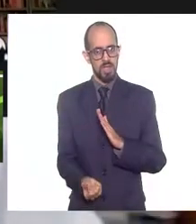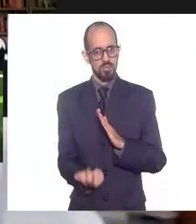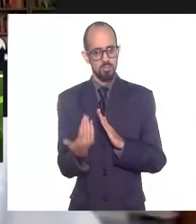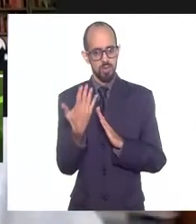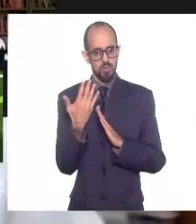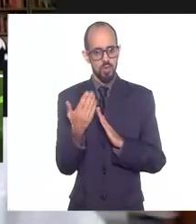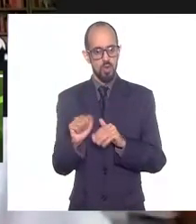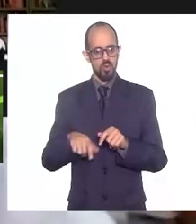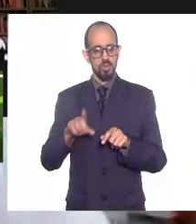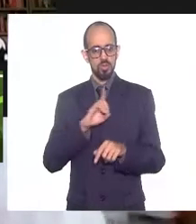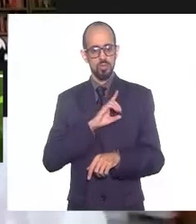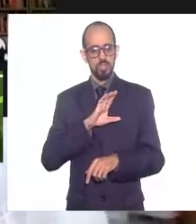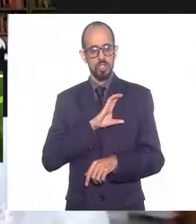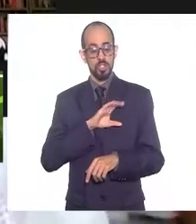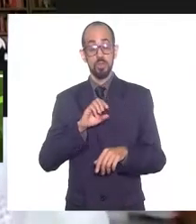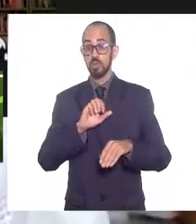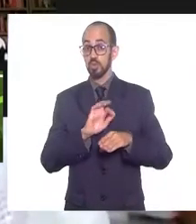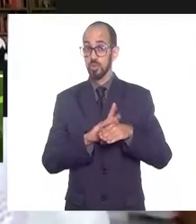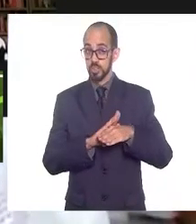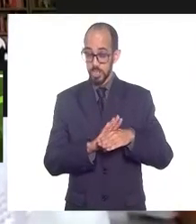no, na região ali